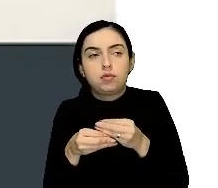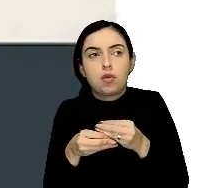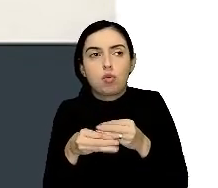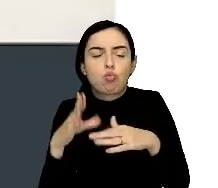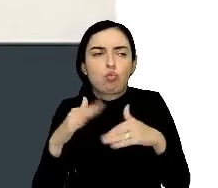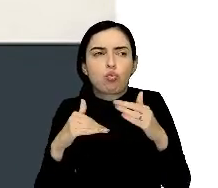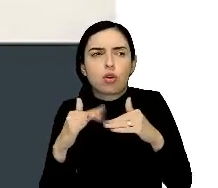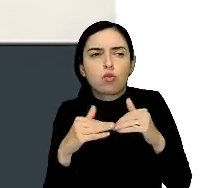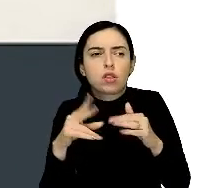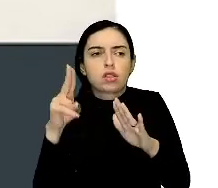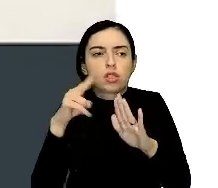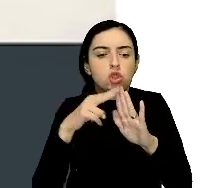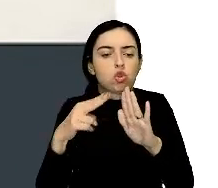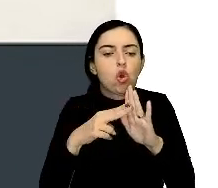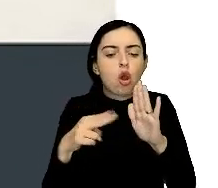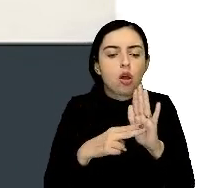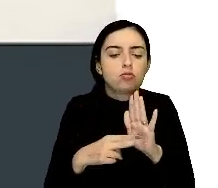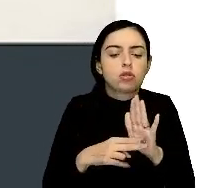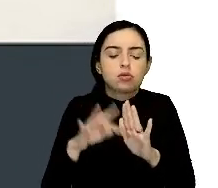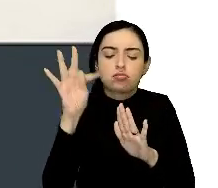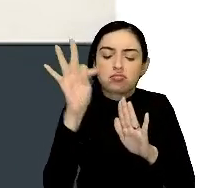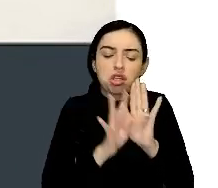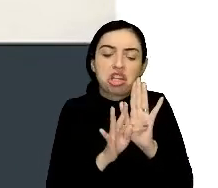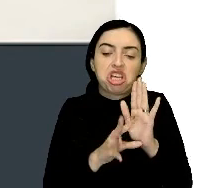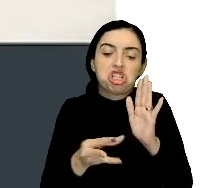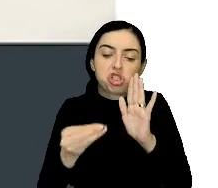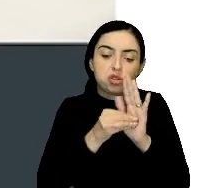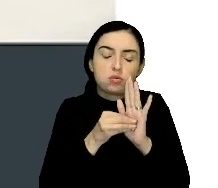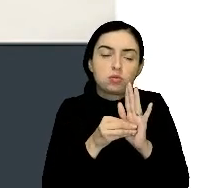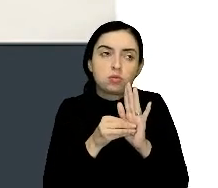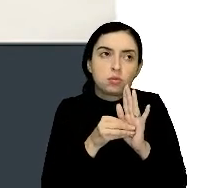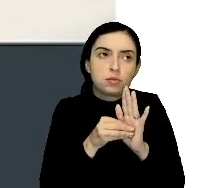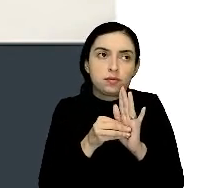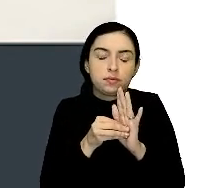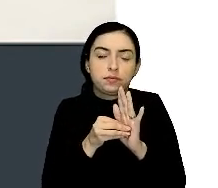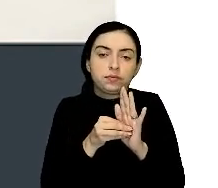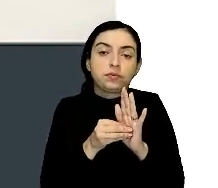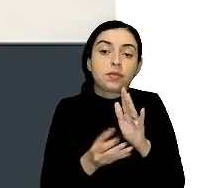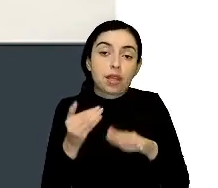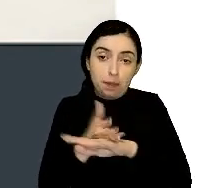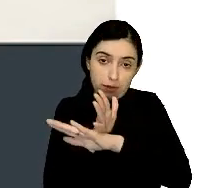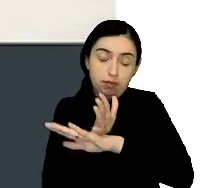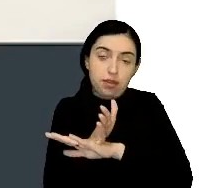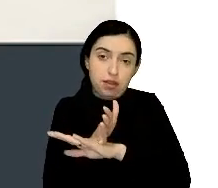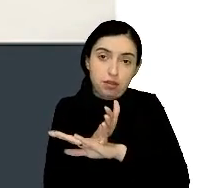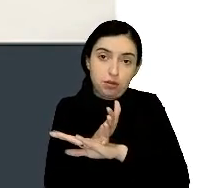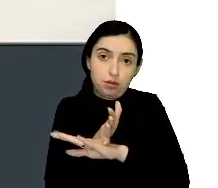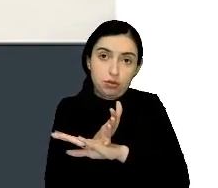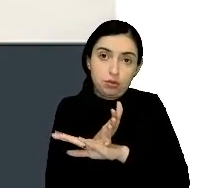algumas normas, alguns textos, né, no texto aprovado